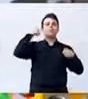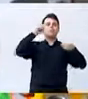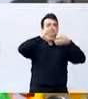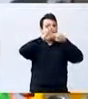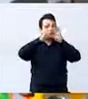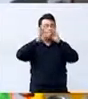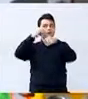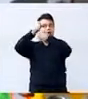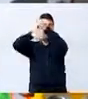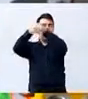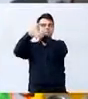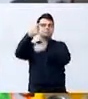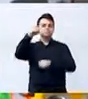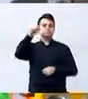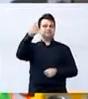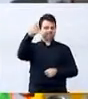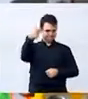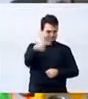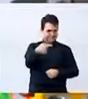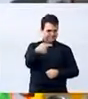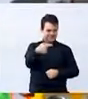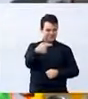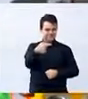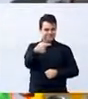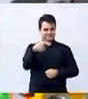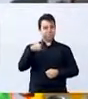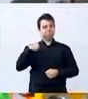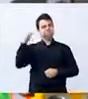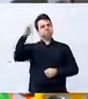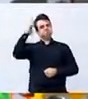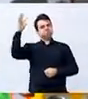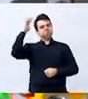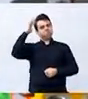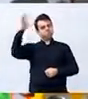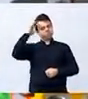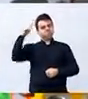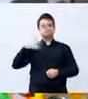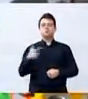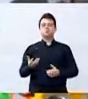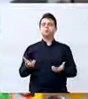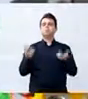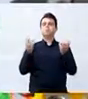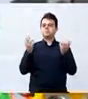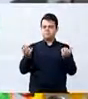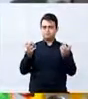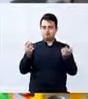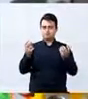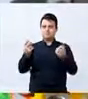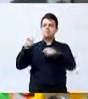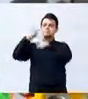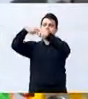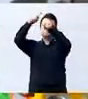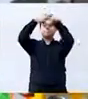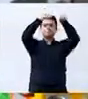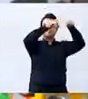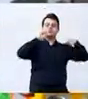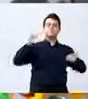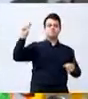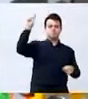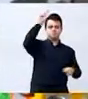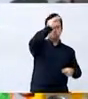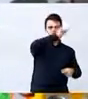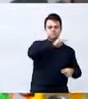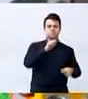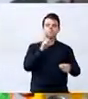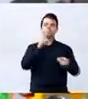Olimpíadas de 2017. Daí o jogo ia ser muito comprido, porque você passa de país em país, daí vai para